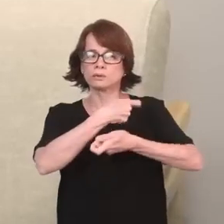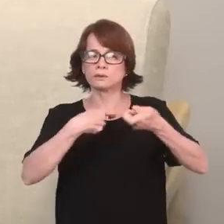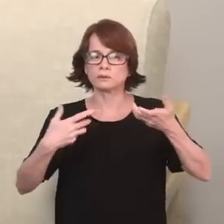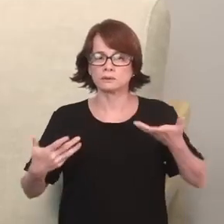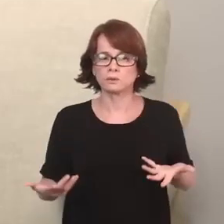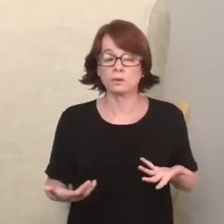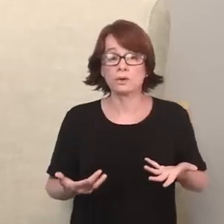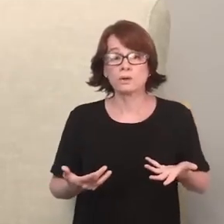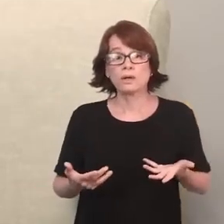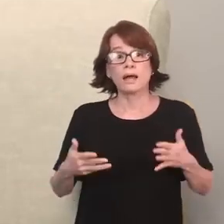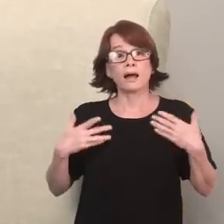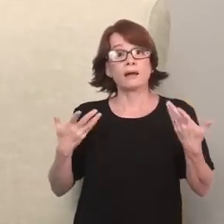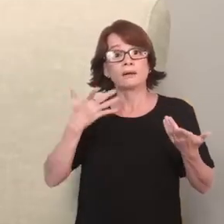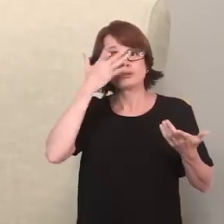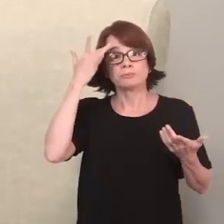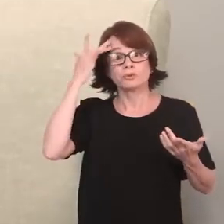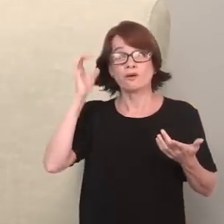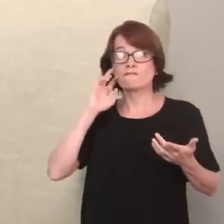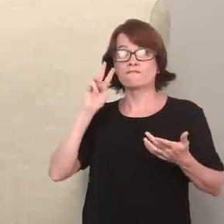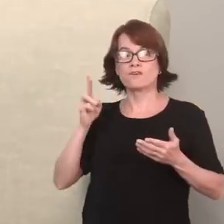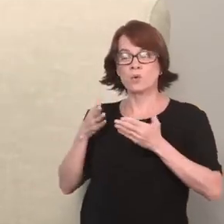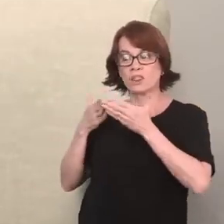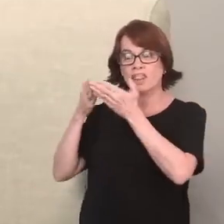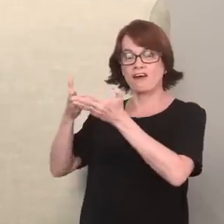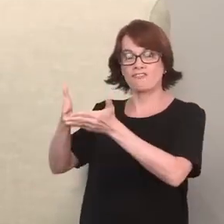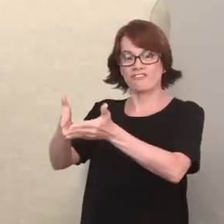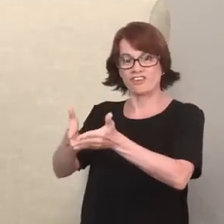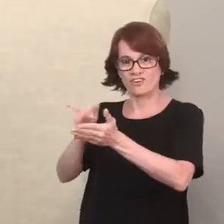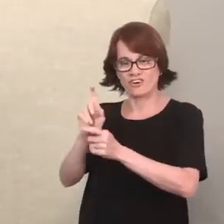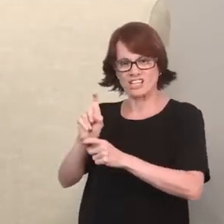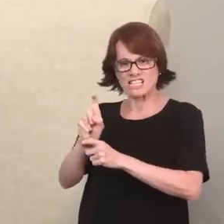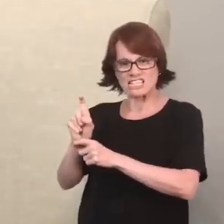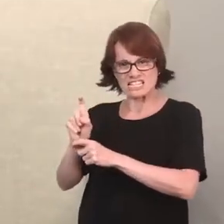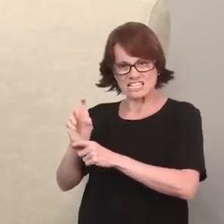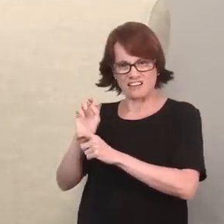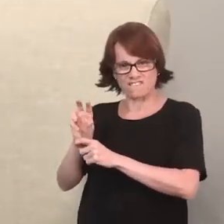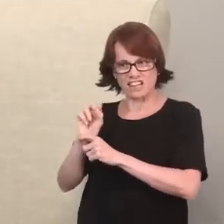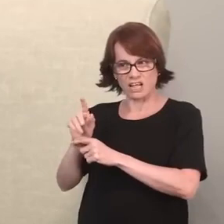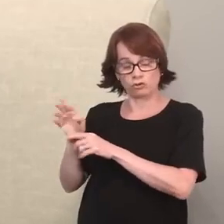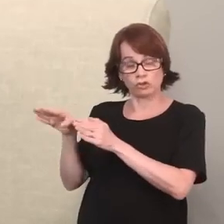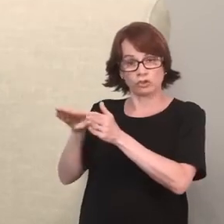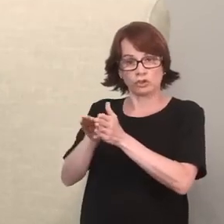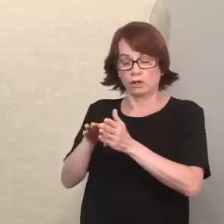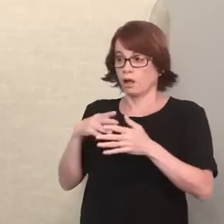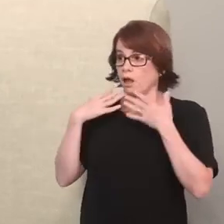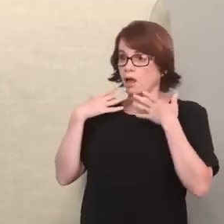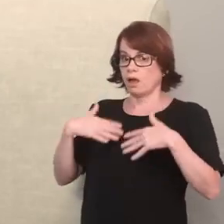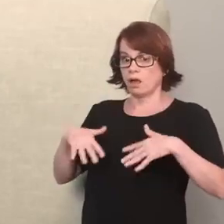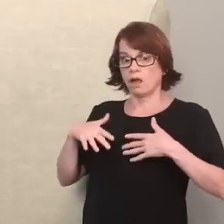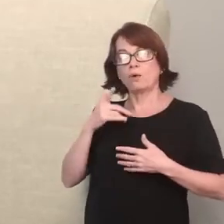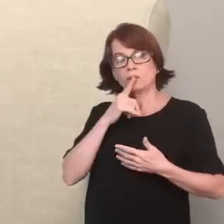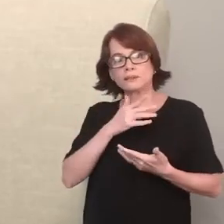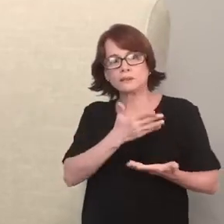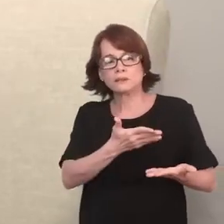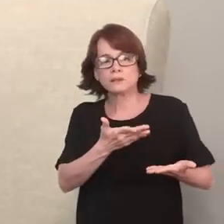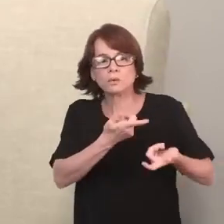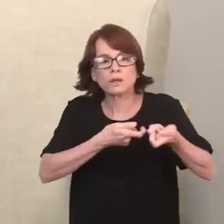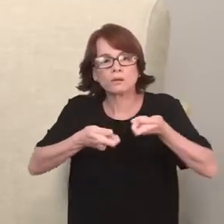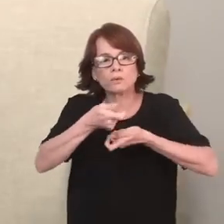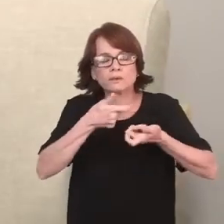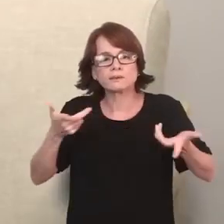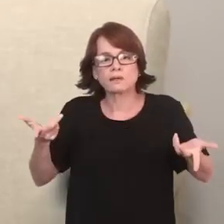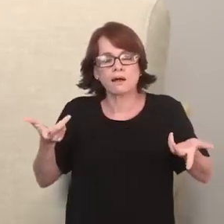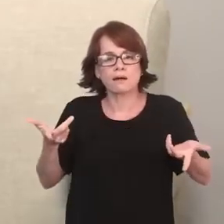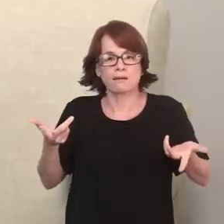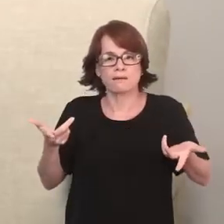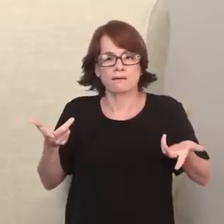carregamentos fertilizantes começaram a chegar aqui no Brasil, né, os navios. Então, assim, o Brasil é o celeiro do mundo. Então, a gente precisa cuidar do